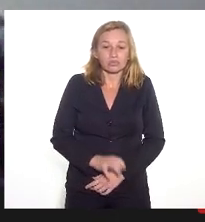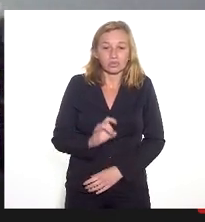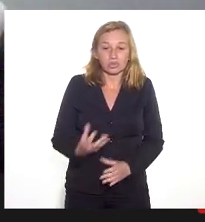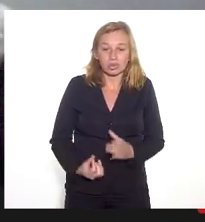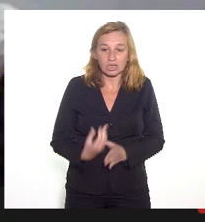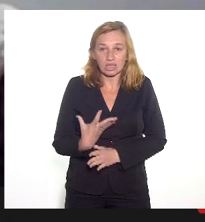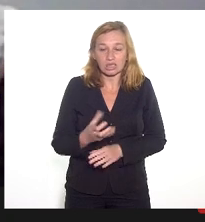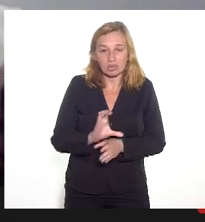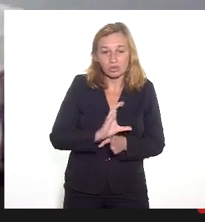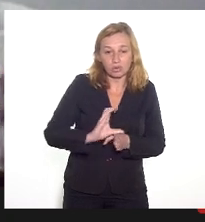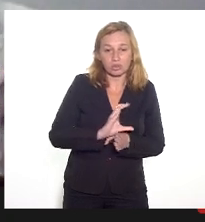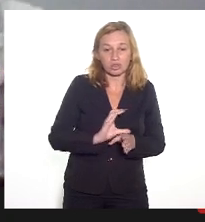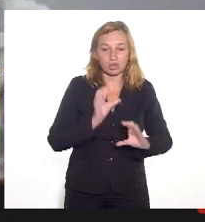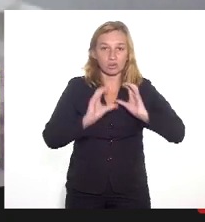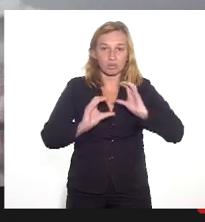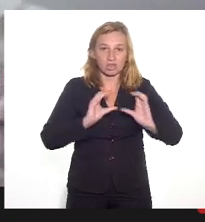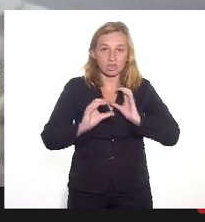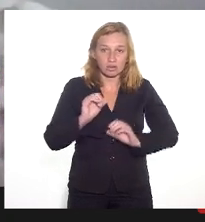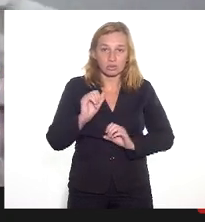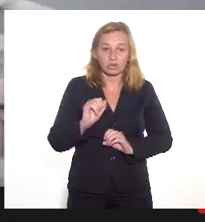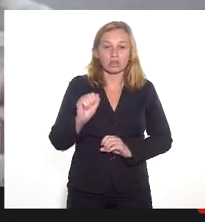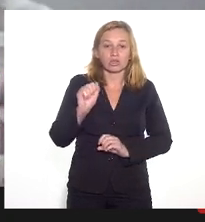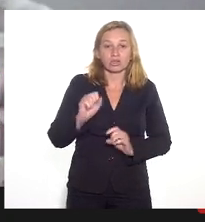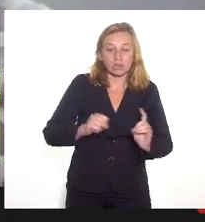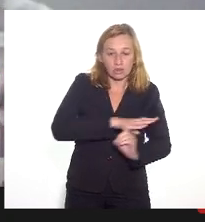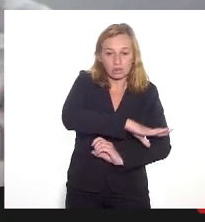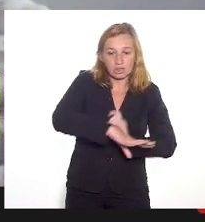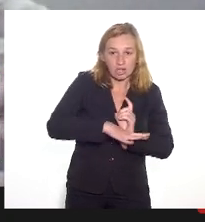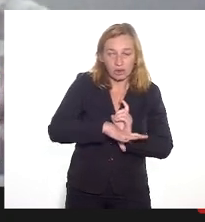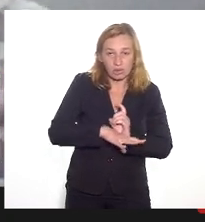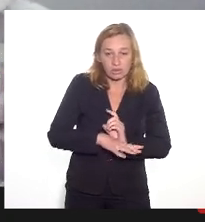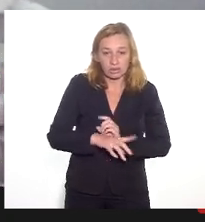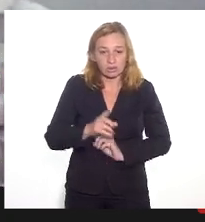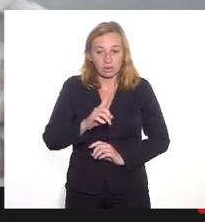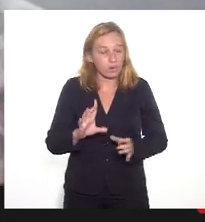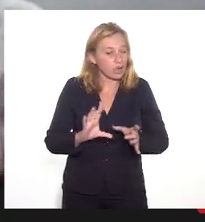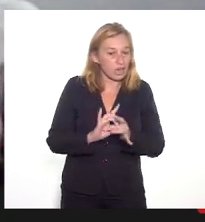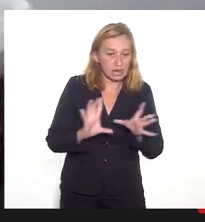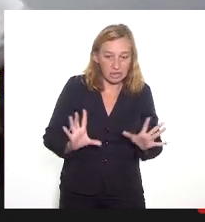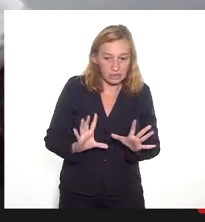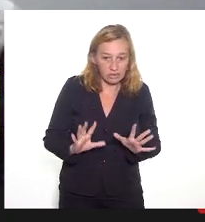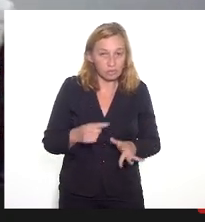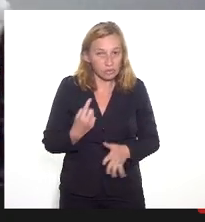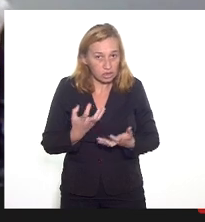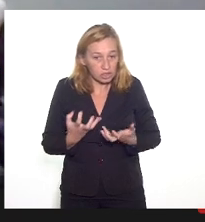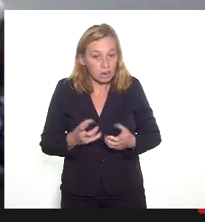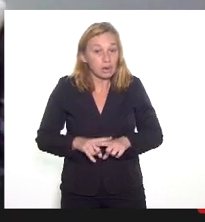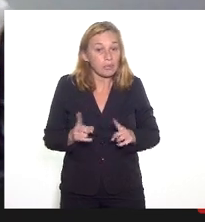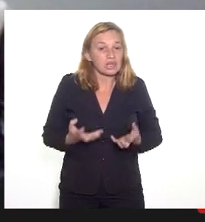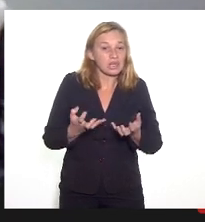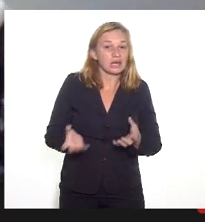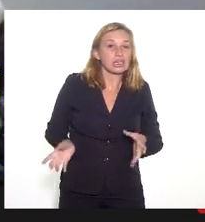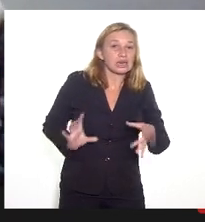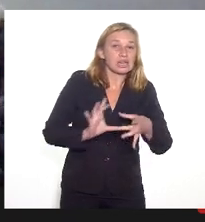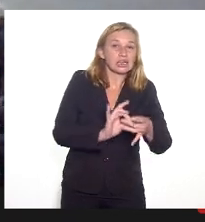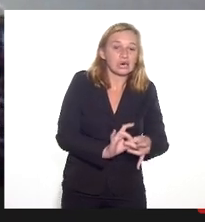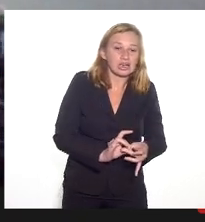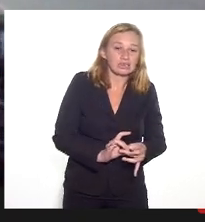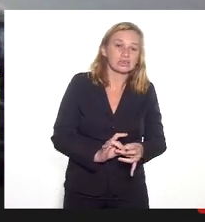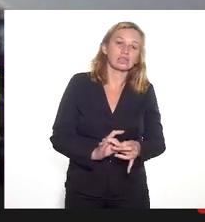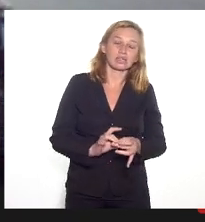criação do Conselho de Comunicação Social, que não é independente como nós queríamos, mas é ligado à mesa